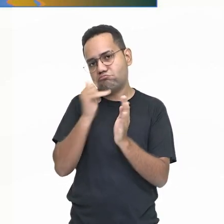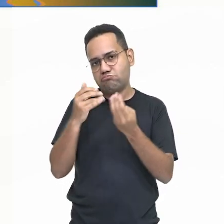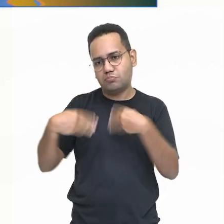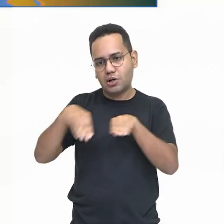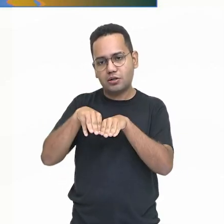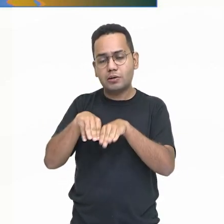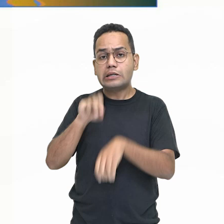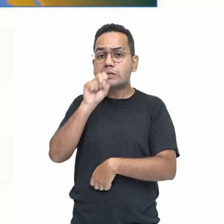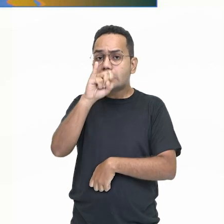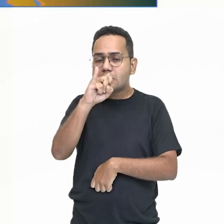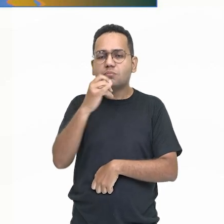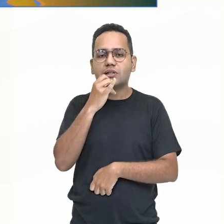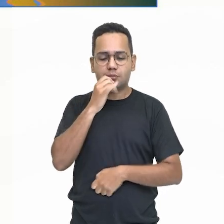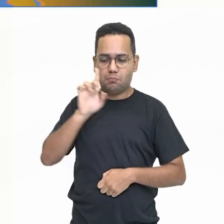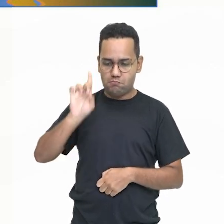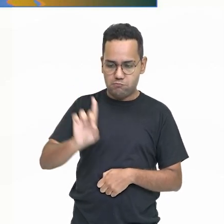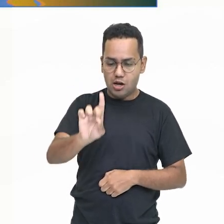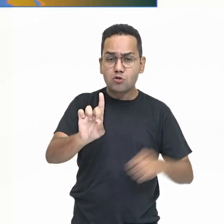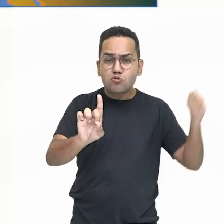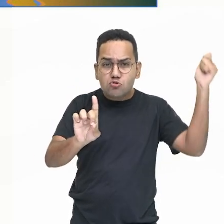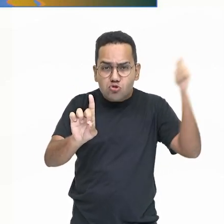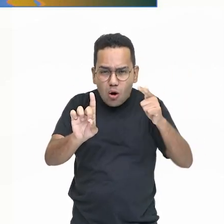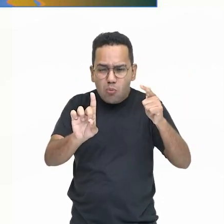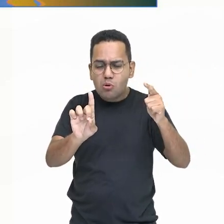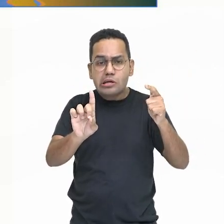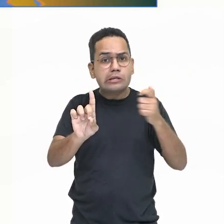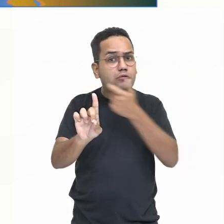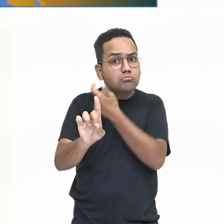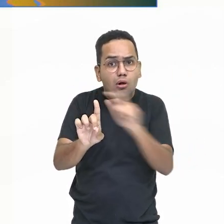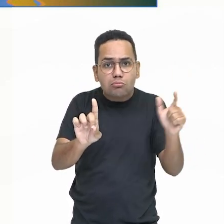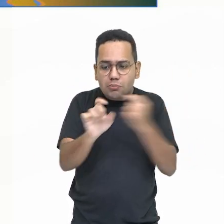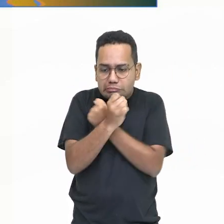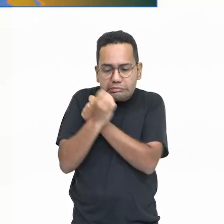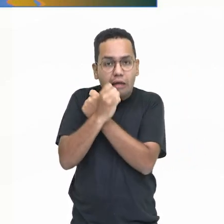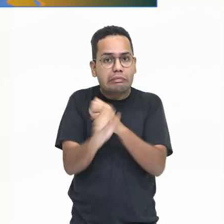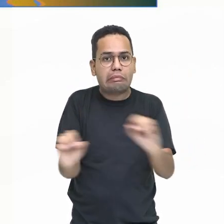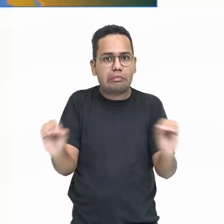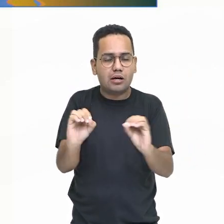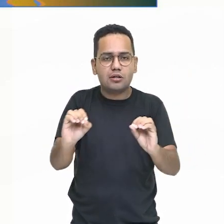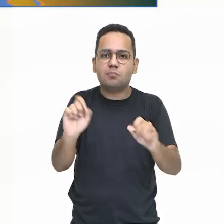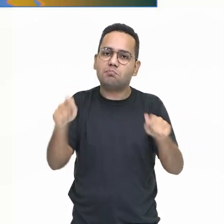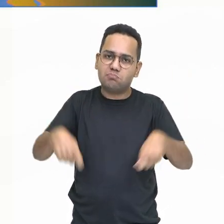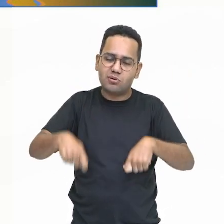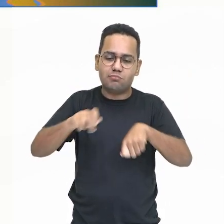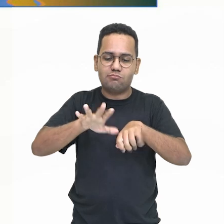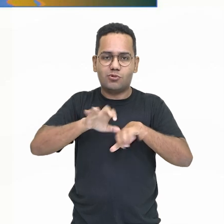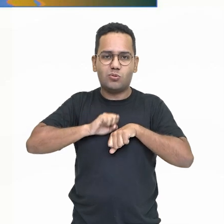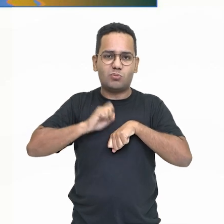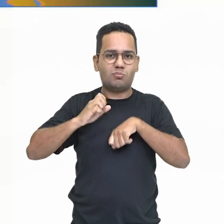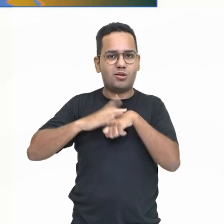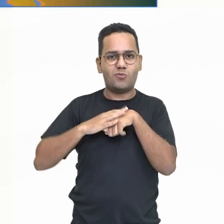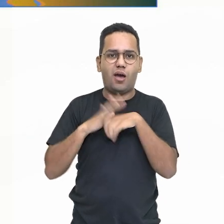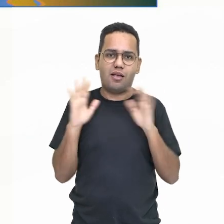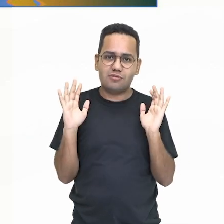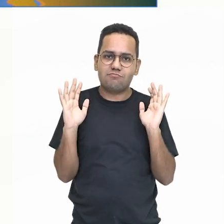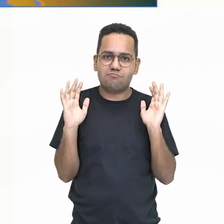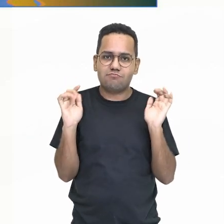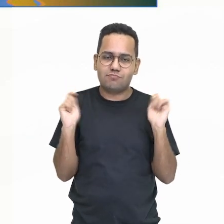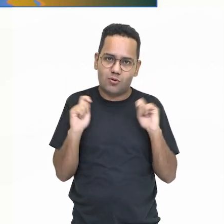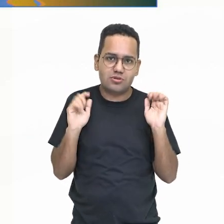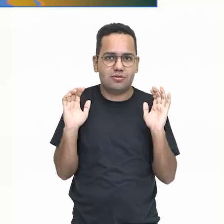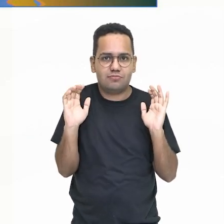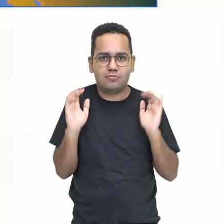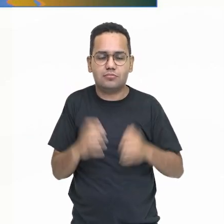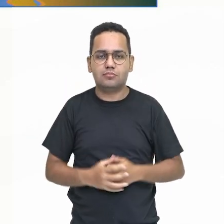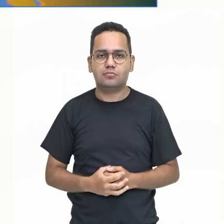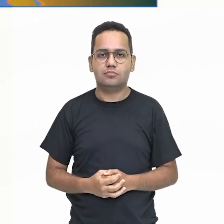não, se não se proteger, é arriscado ficar doente, se você utilizar aí a radiação.